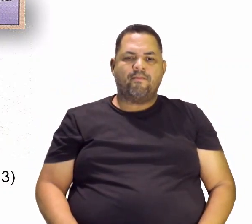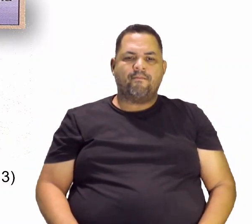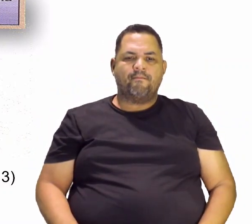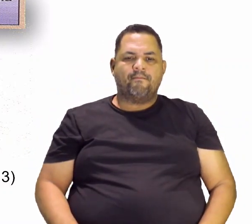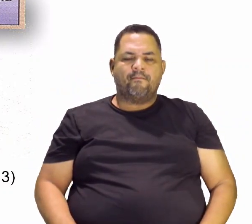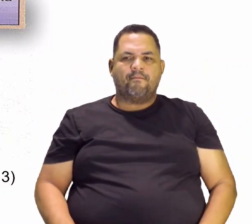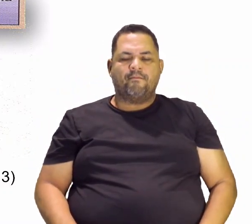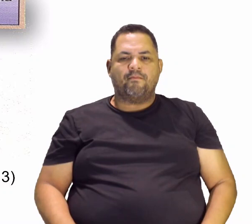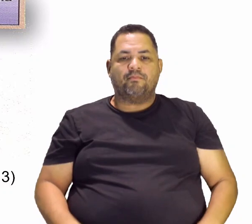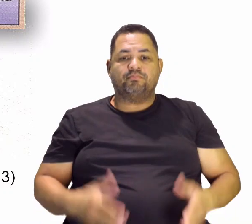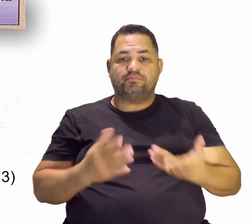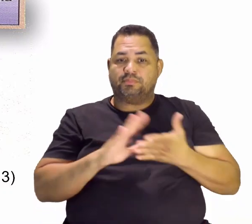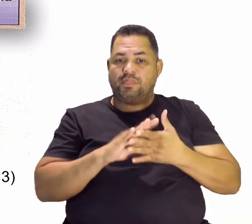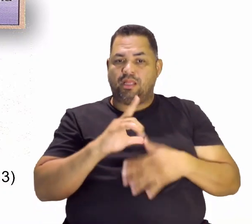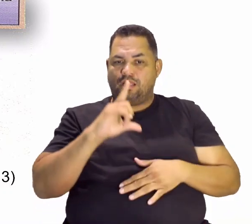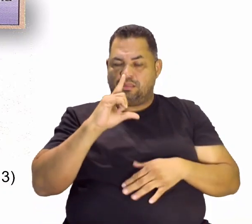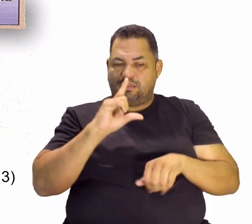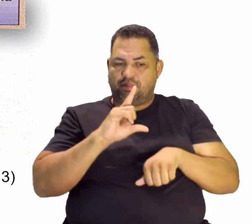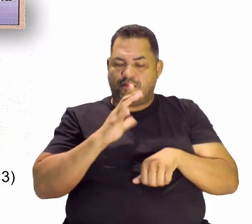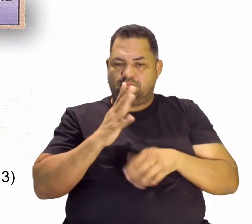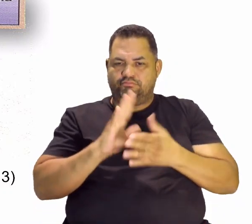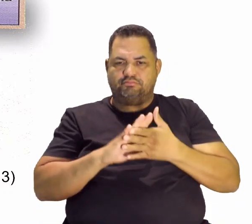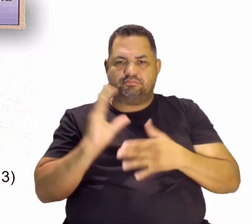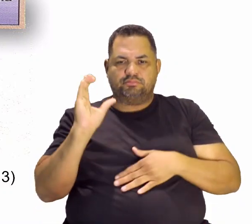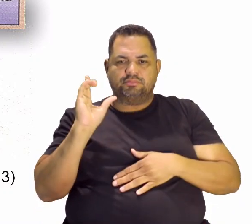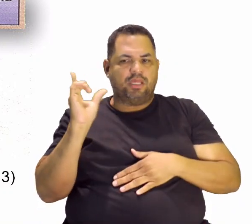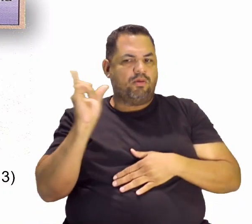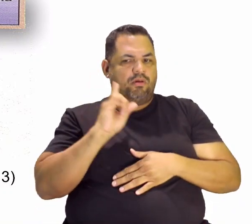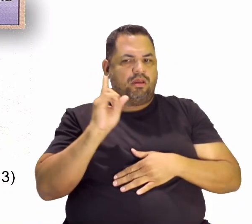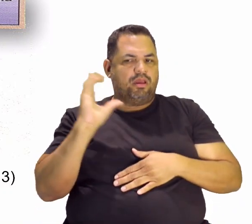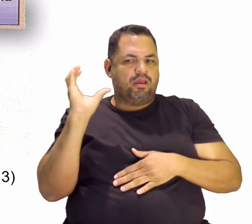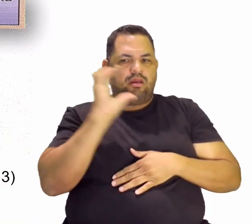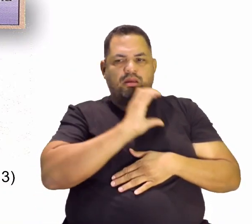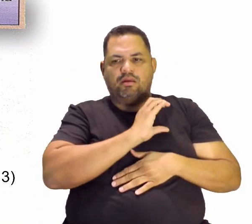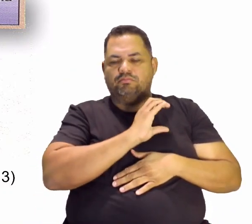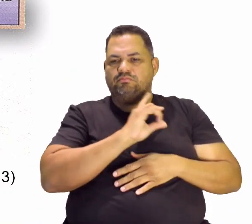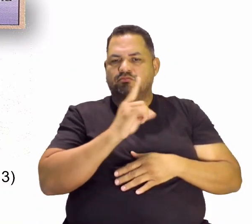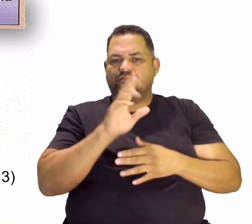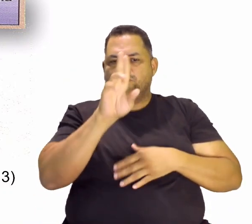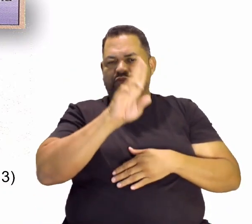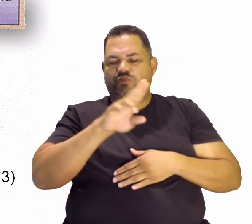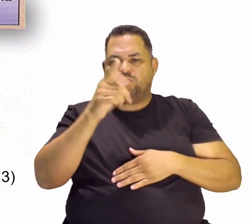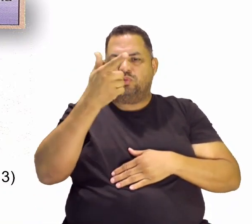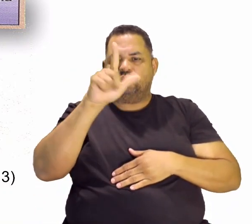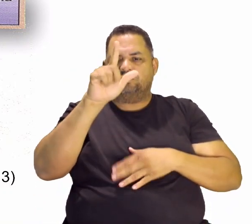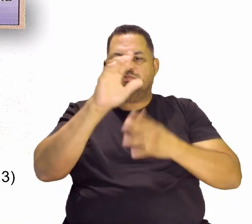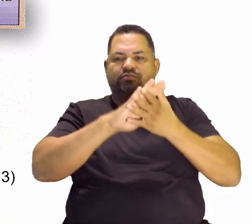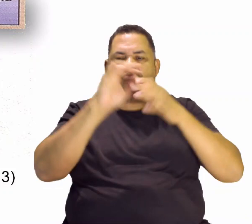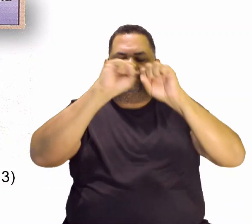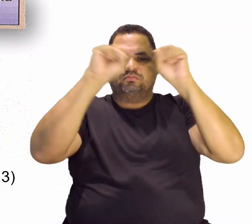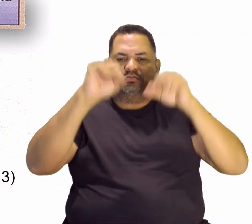bate-pronto, porém ele é curto, mas ele não é imediato, eu vou utilizar outro sistema